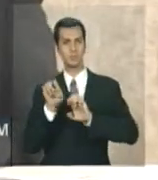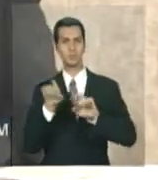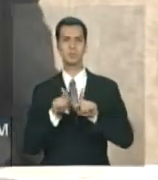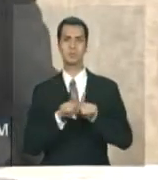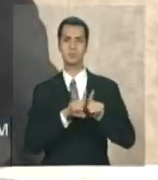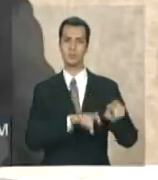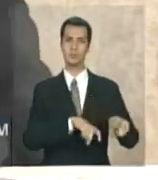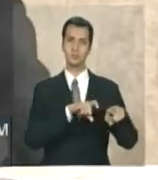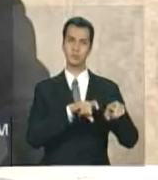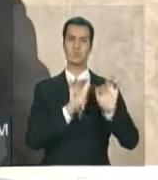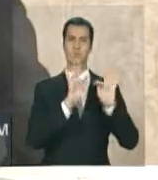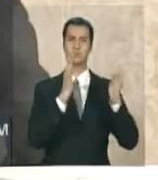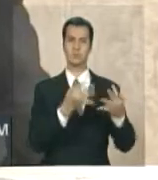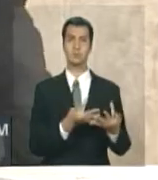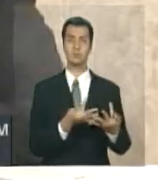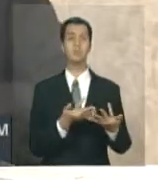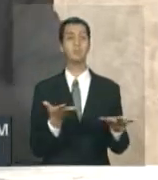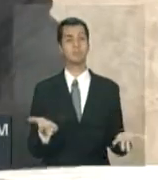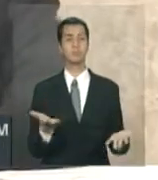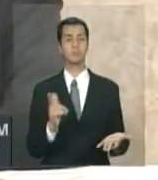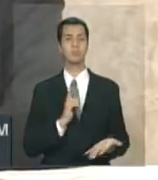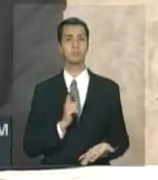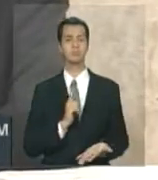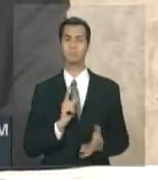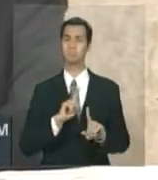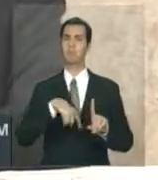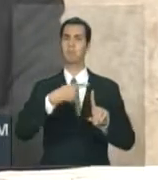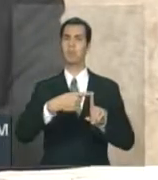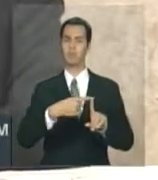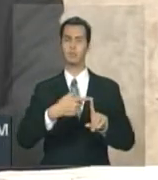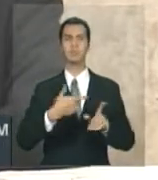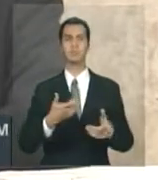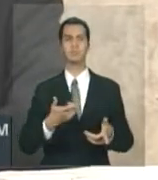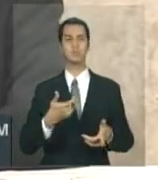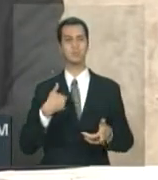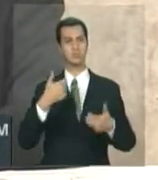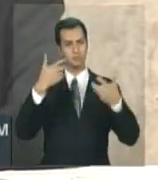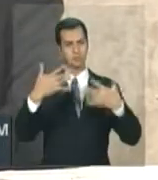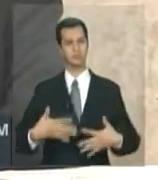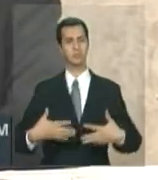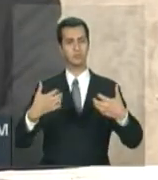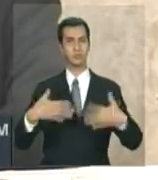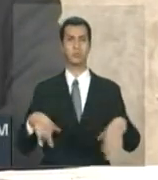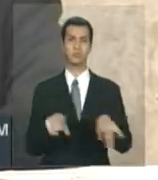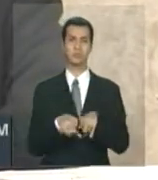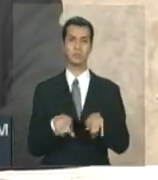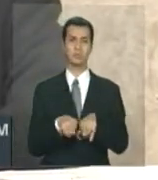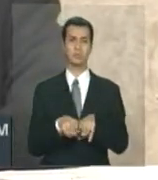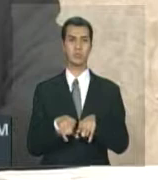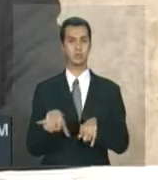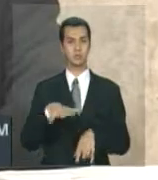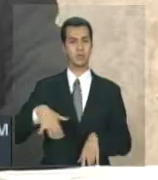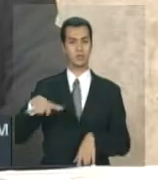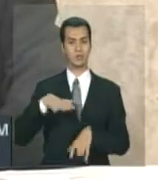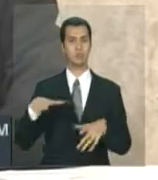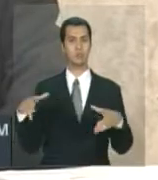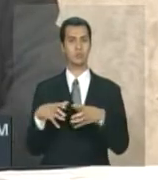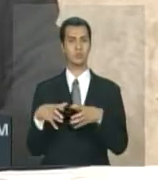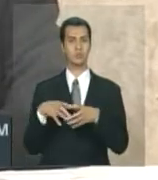agricultura familiar, os números já são bastante expressivos, e como vem aqui destacando o ministro, também do setor empresarial.